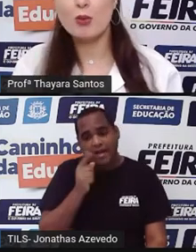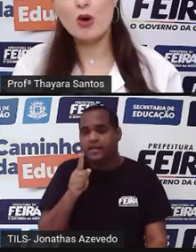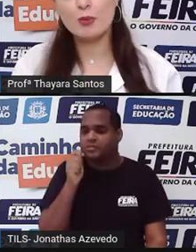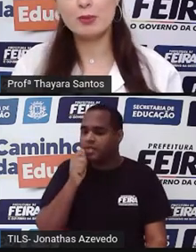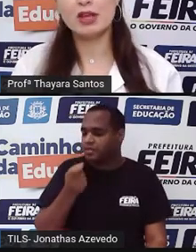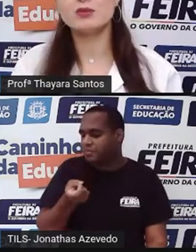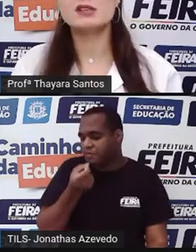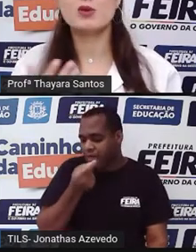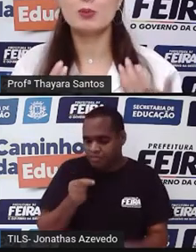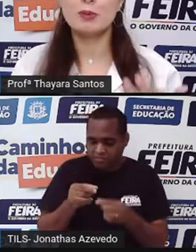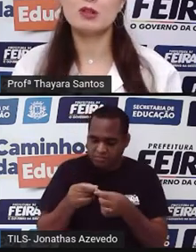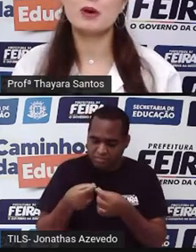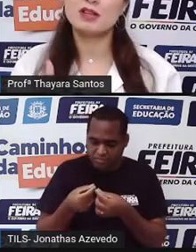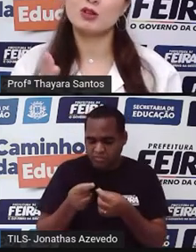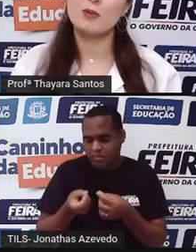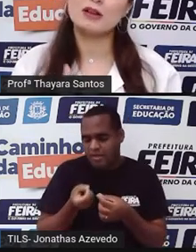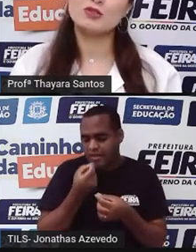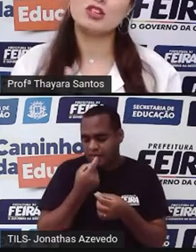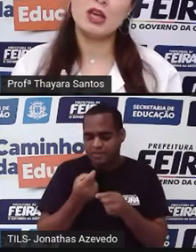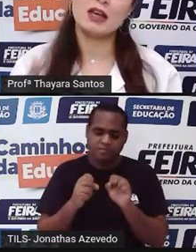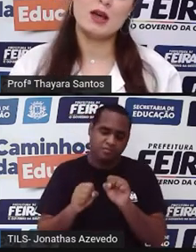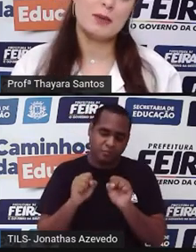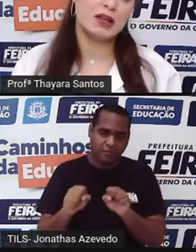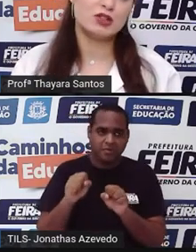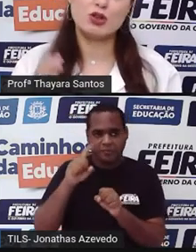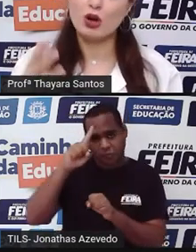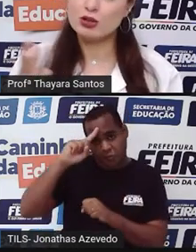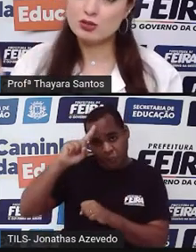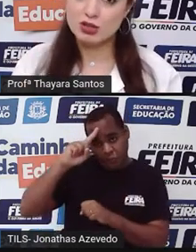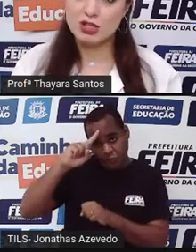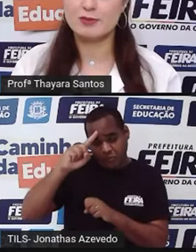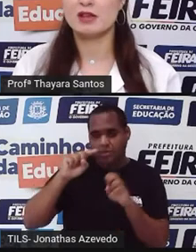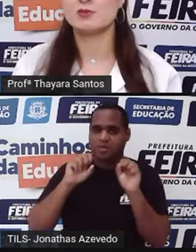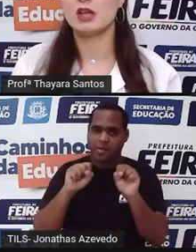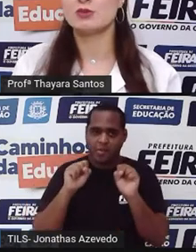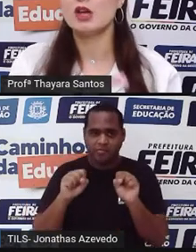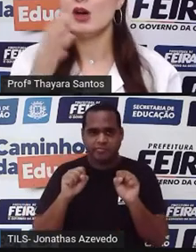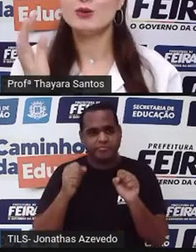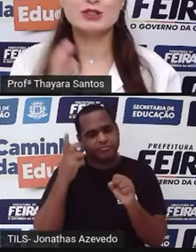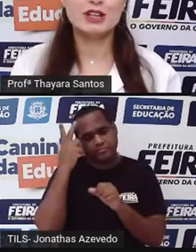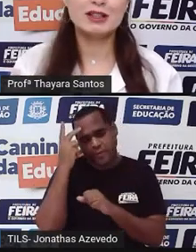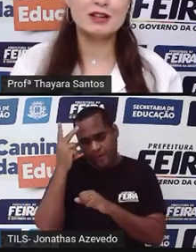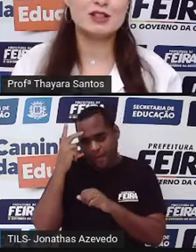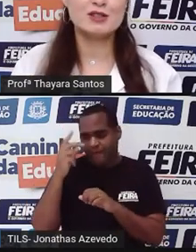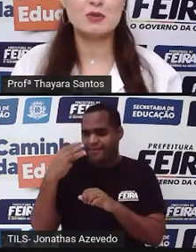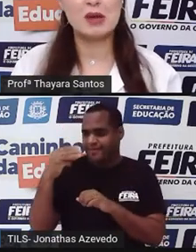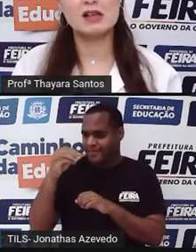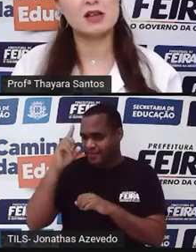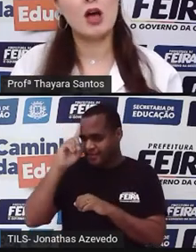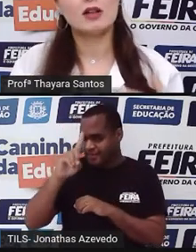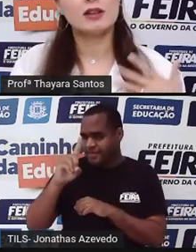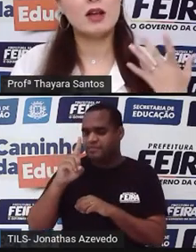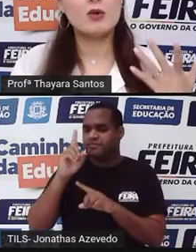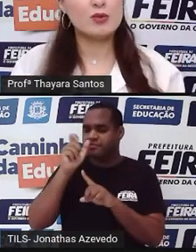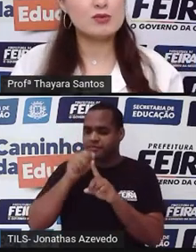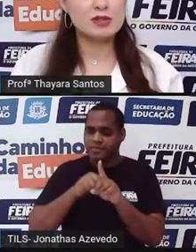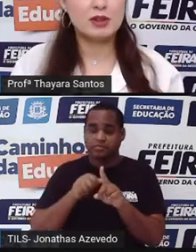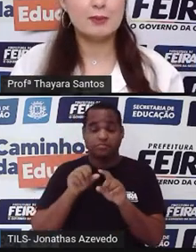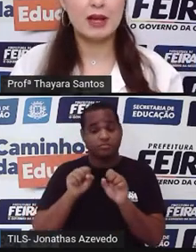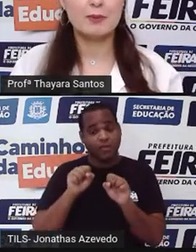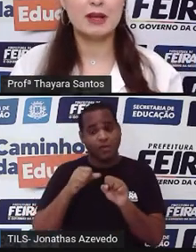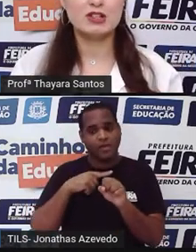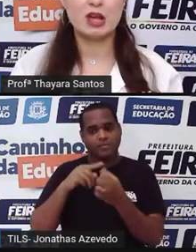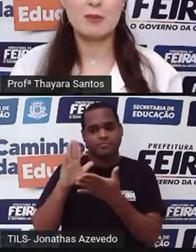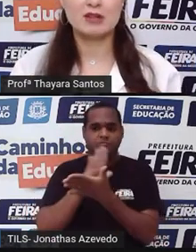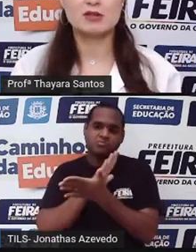mulher vai lá e toma o comprimido esse comprimido pode ser tomado diariamente todos os dias mesmo né o os 30 dias do mês tem